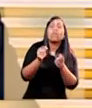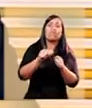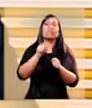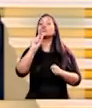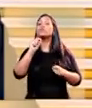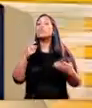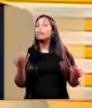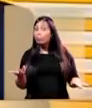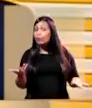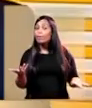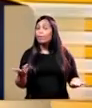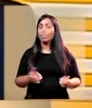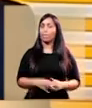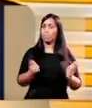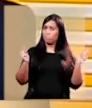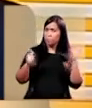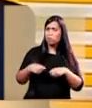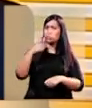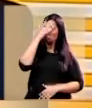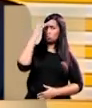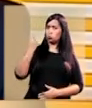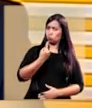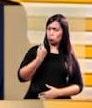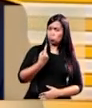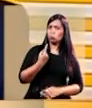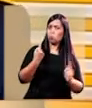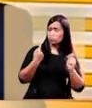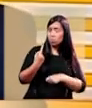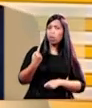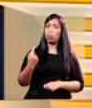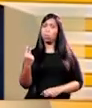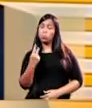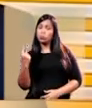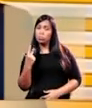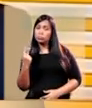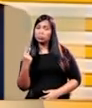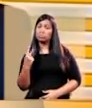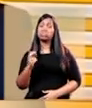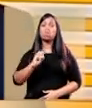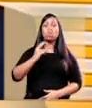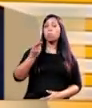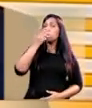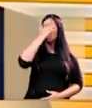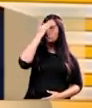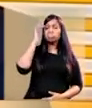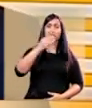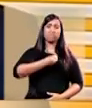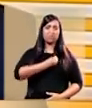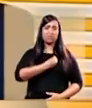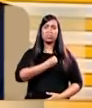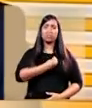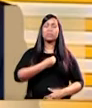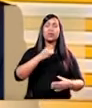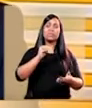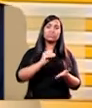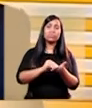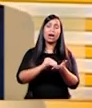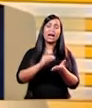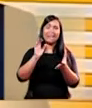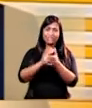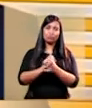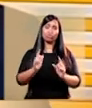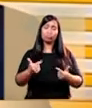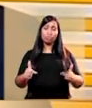deve fazer? Né? Pode ser uma pessoa só, pode ser um casal, ou pessoas que convivam sem o